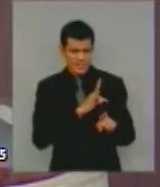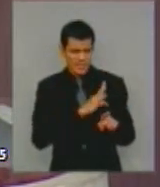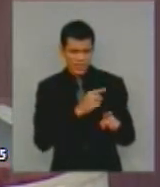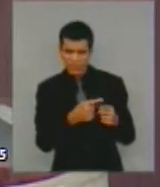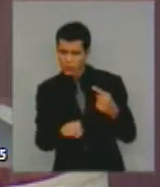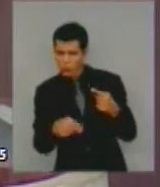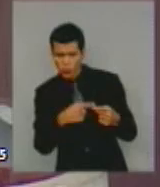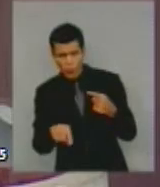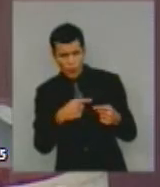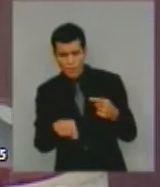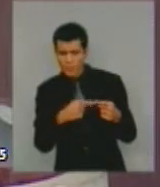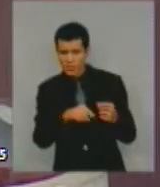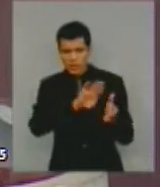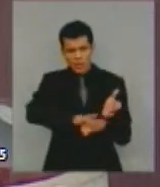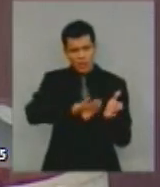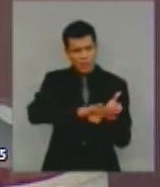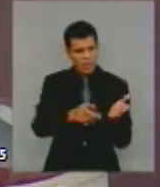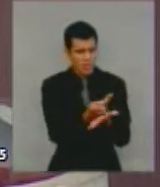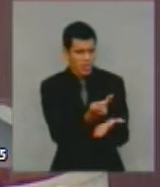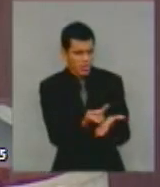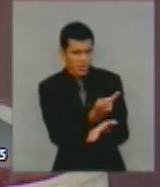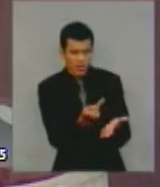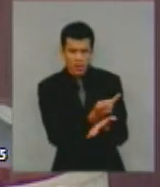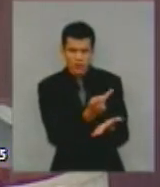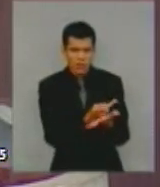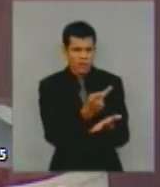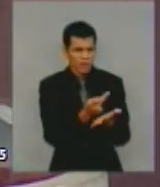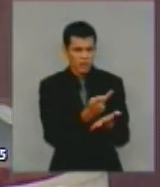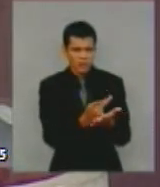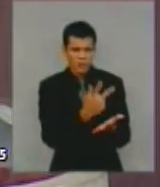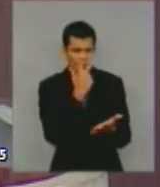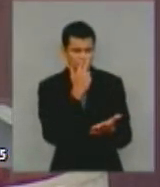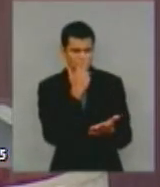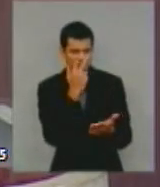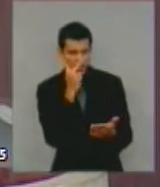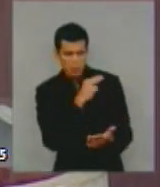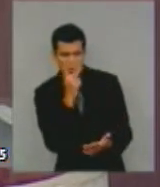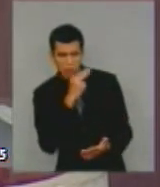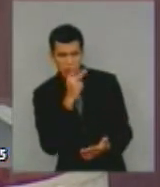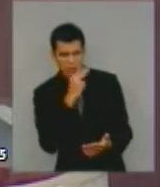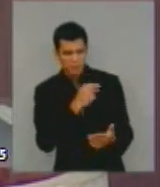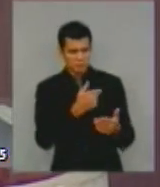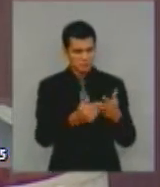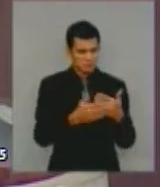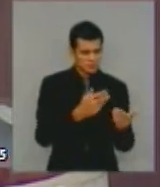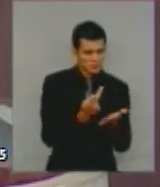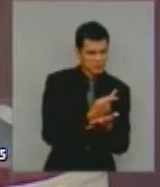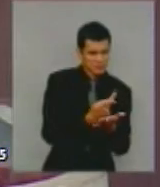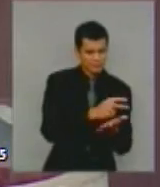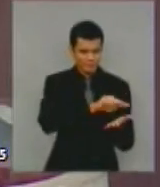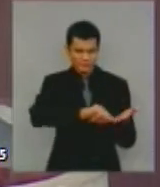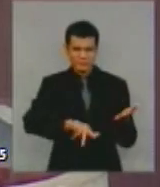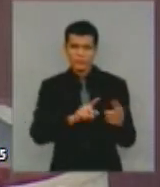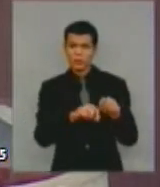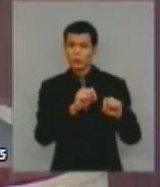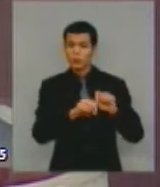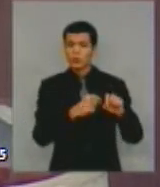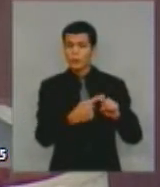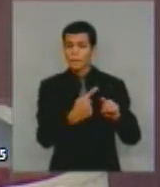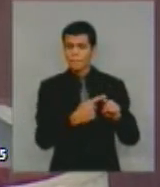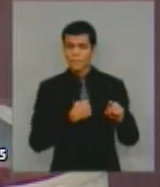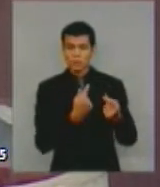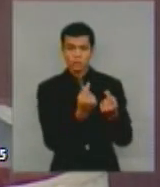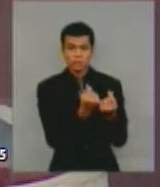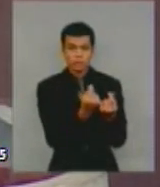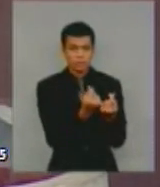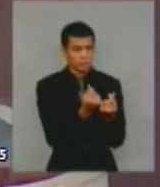nós estamos utilizando tecnologias e técnicas de gestão absolutamente inapropriadas para simplesmente ampliar a